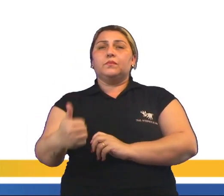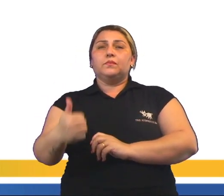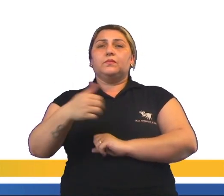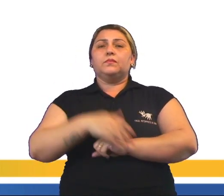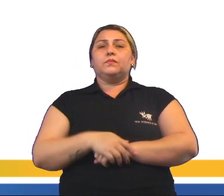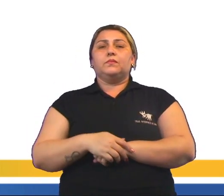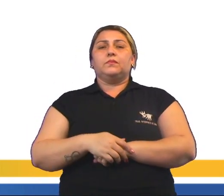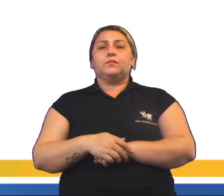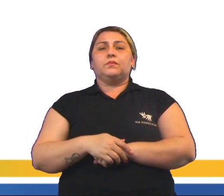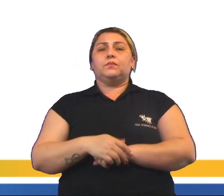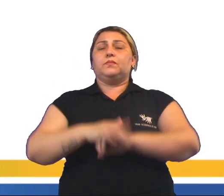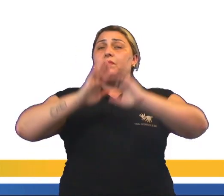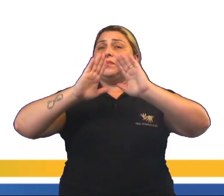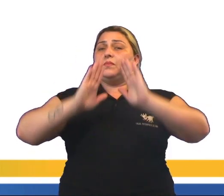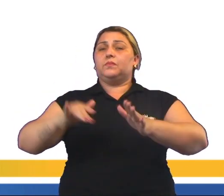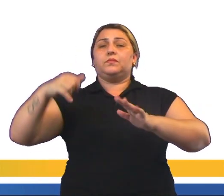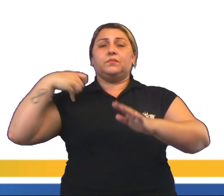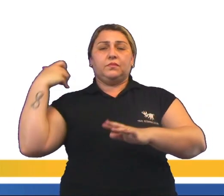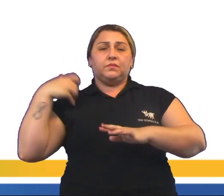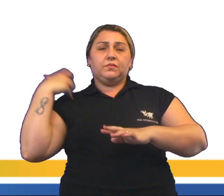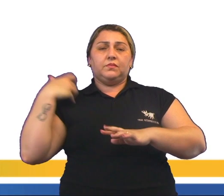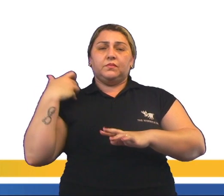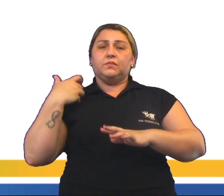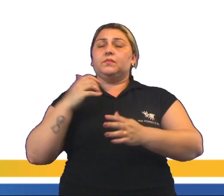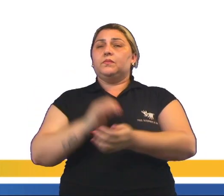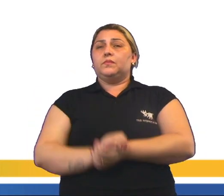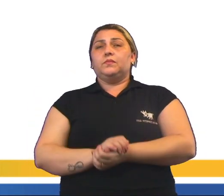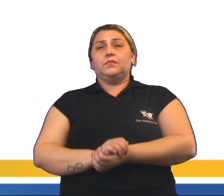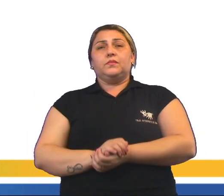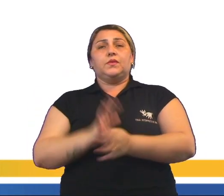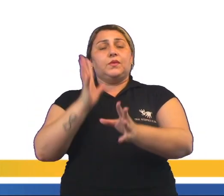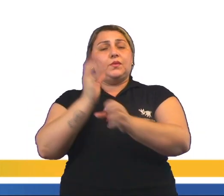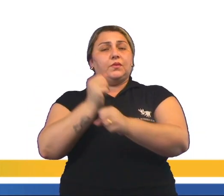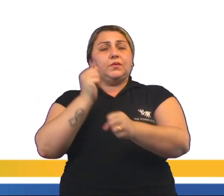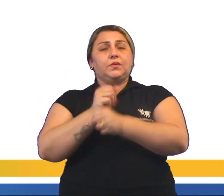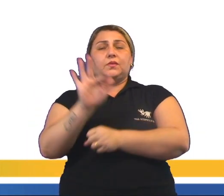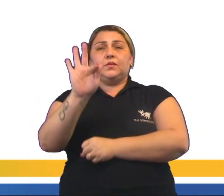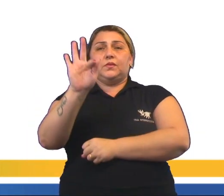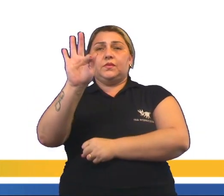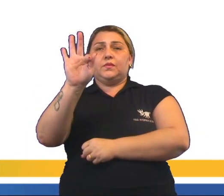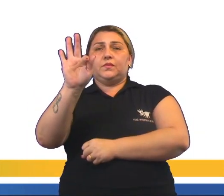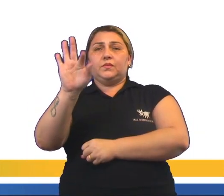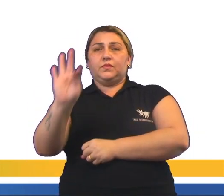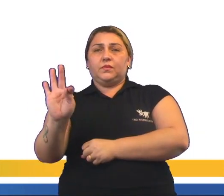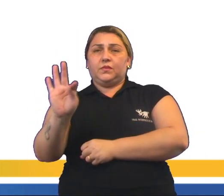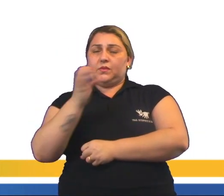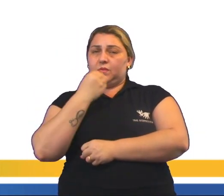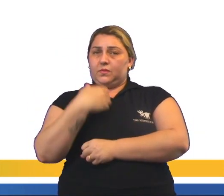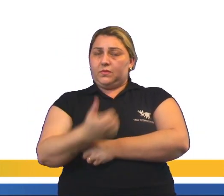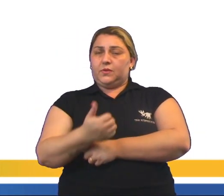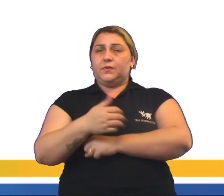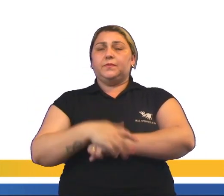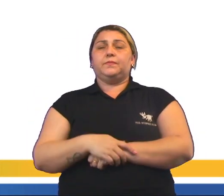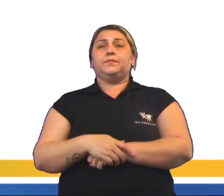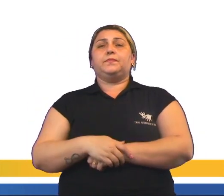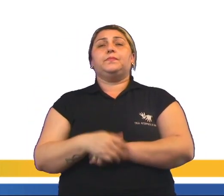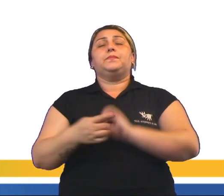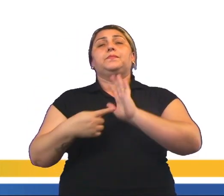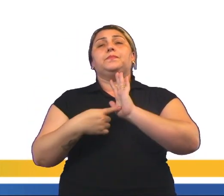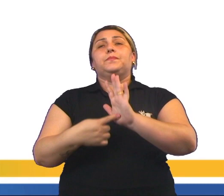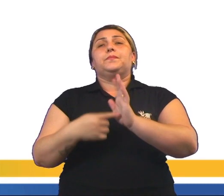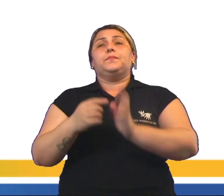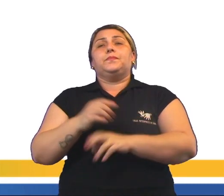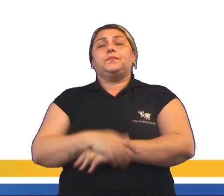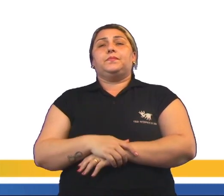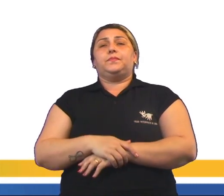41. Já na idade, não. A gente só coloca lá, total, FT. Tudo bem? Que é o que vai